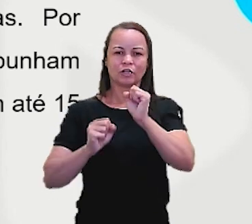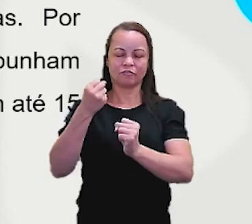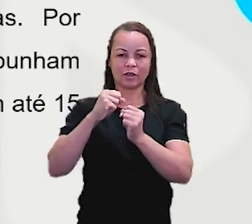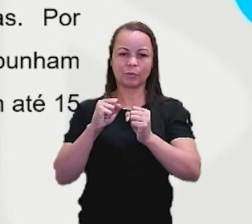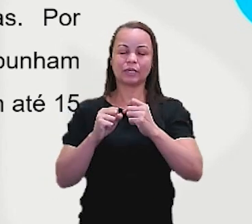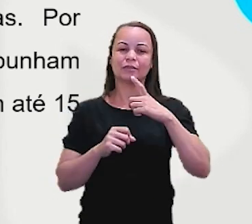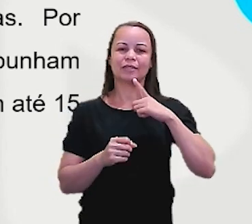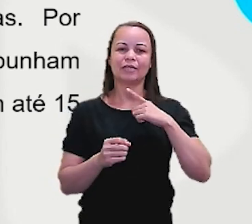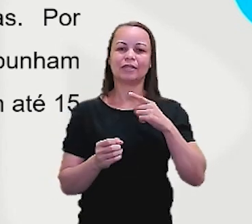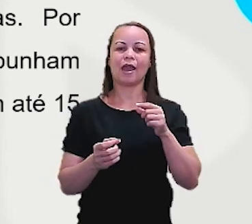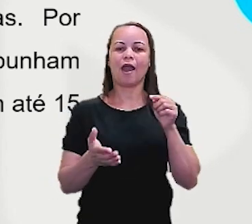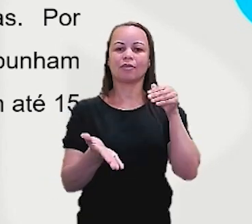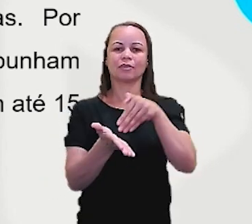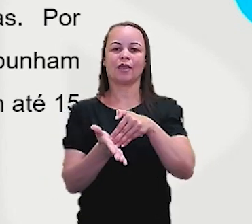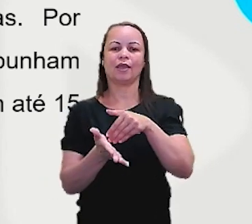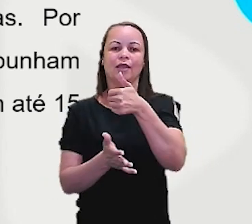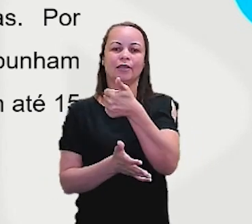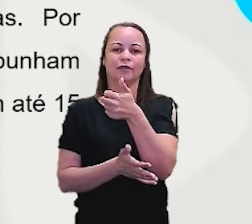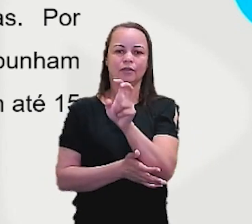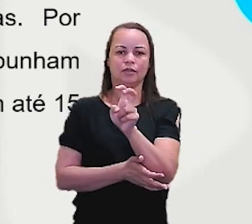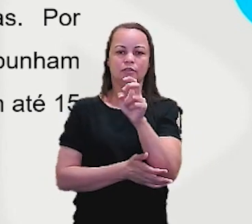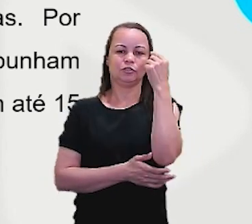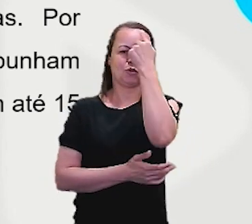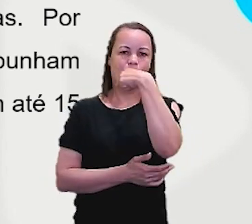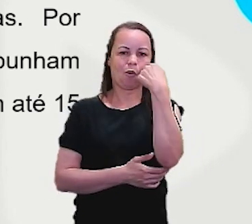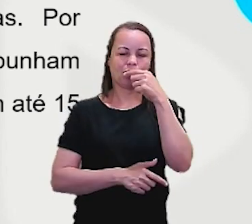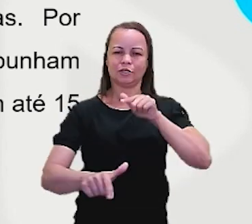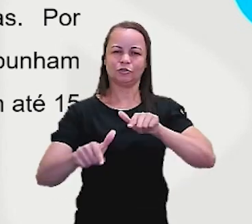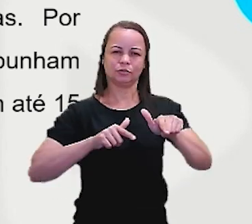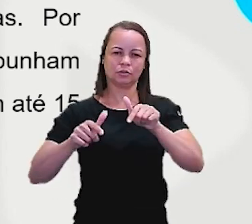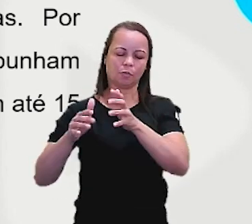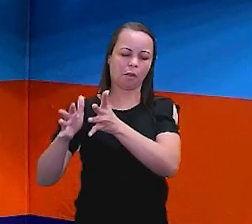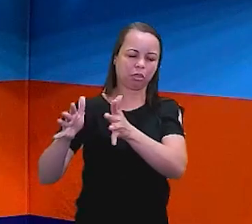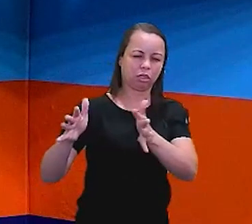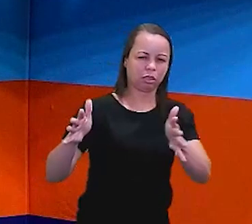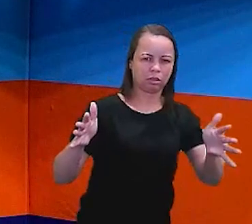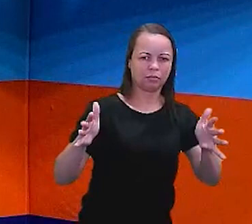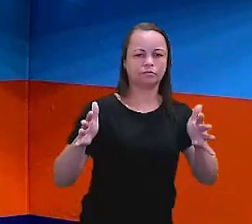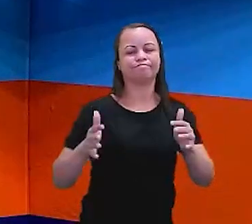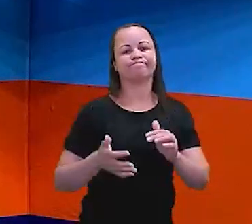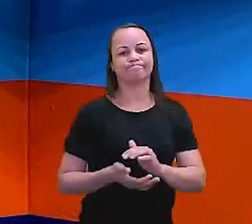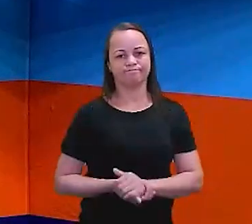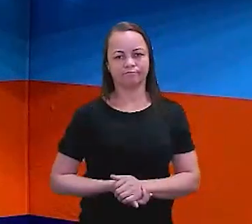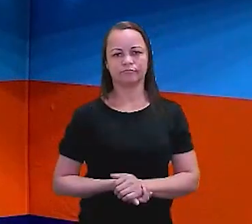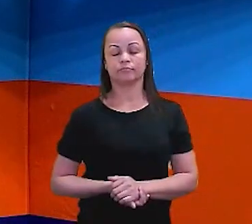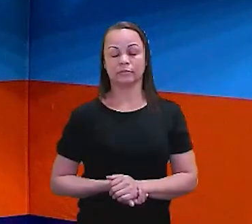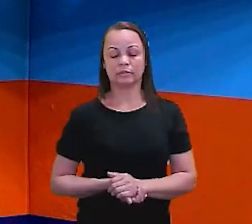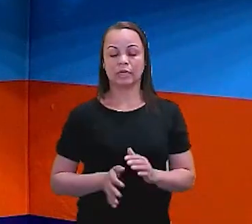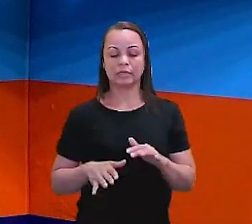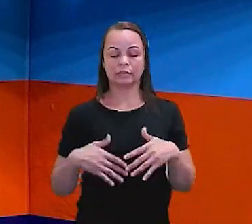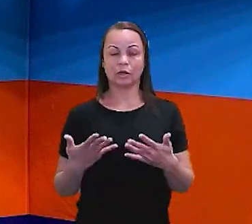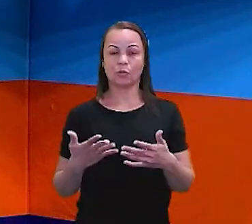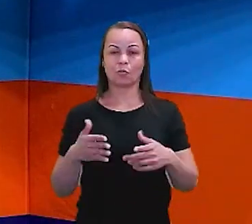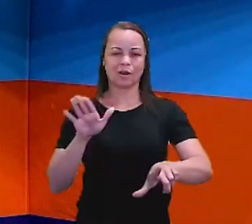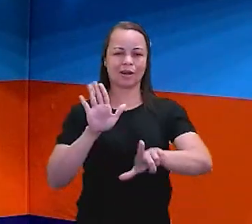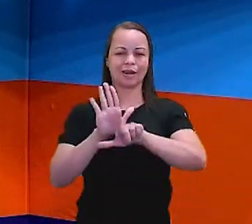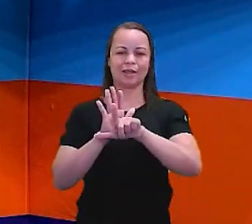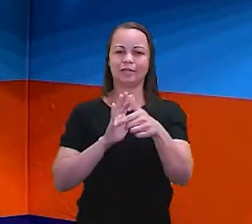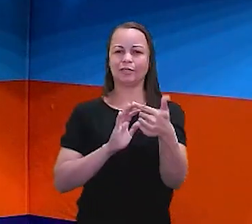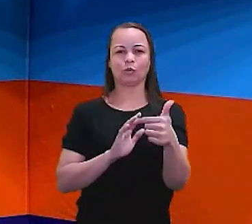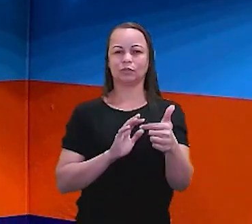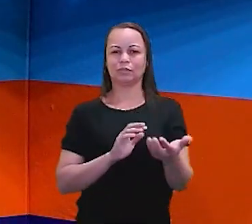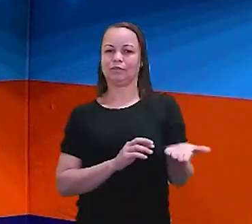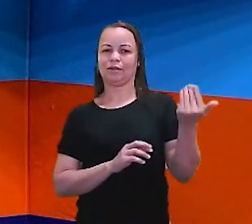15 horas de produção diárias. Então, lembrando que, naquela época, como já tinha dito anteriormente, não se tinha lei trabalhista.